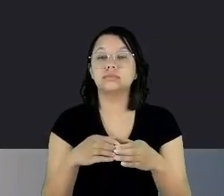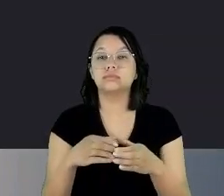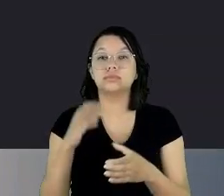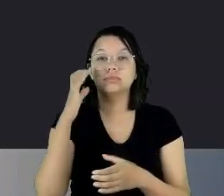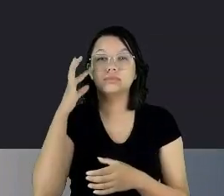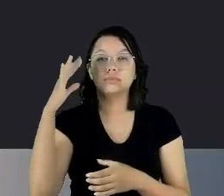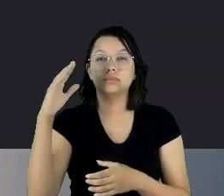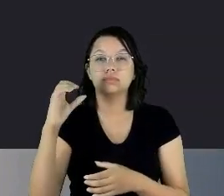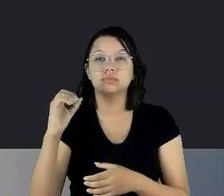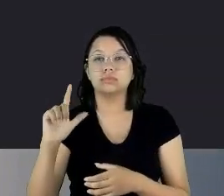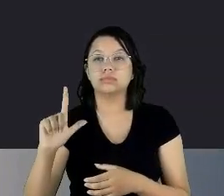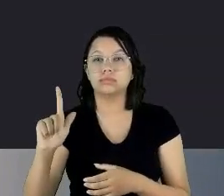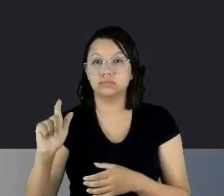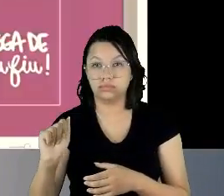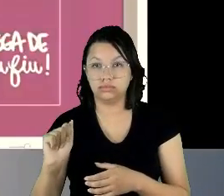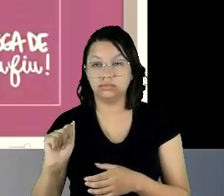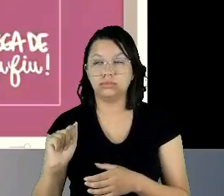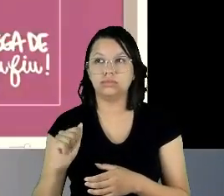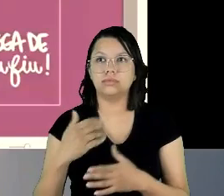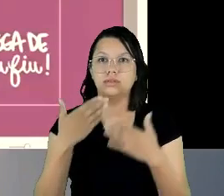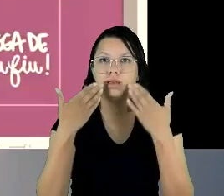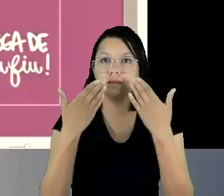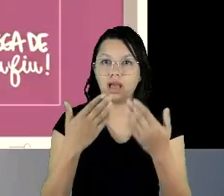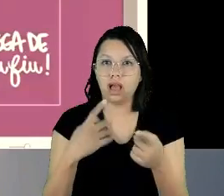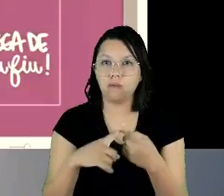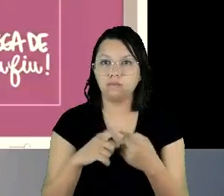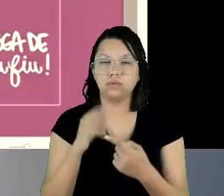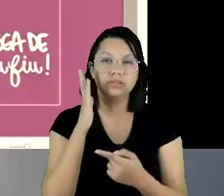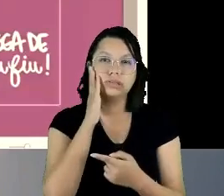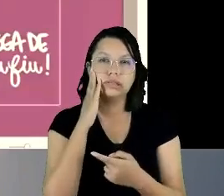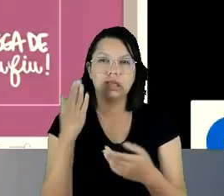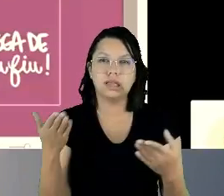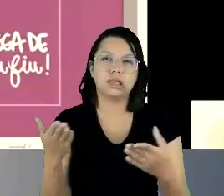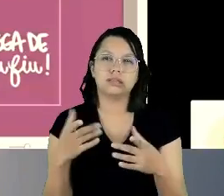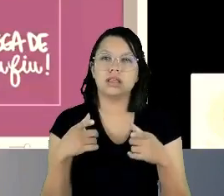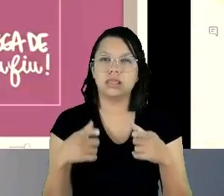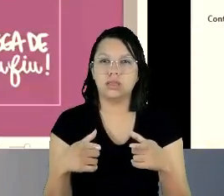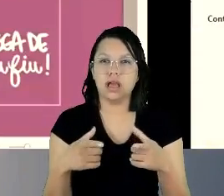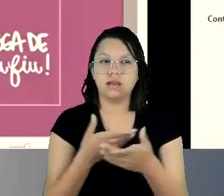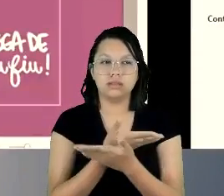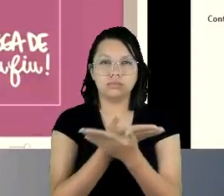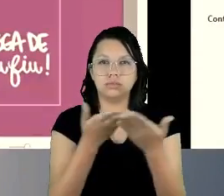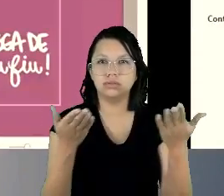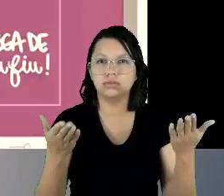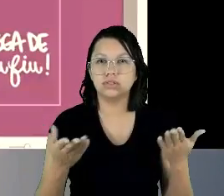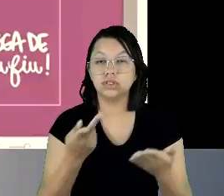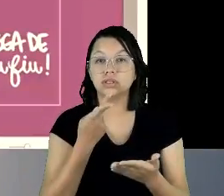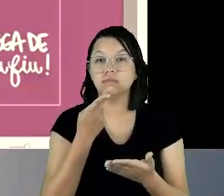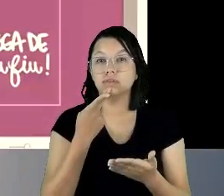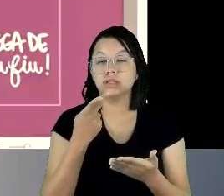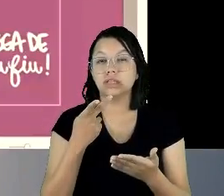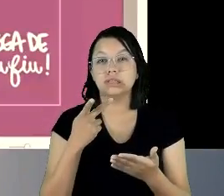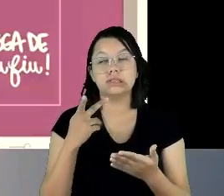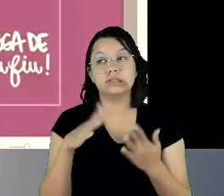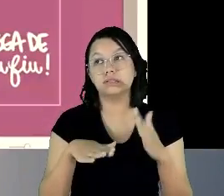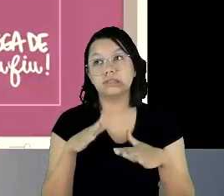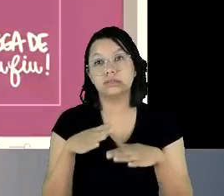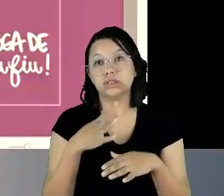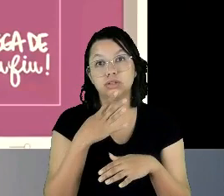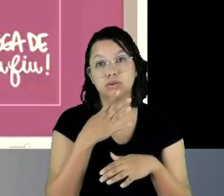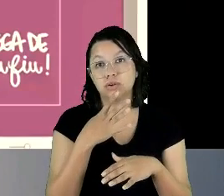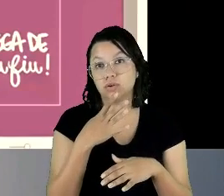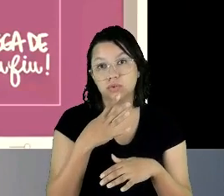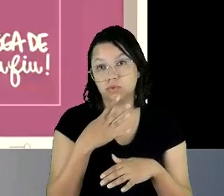vou apresentar rapidamente, porque eu sei que esse lugar e esse público com quem a gente está falando não necessariamente